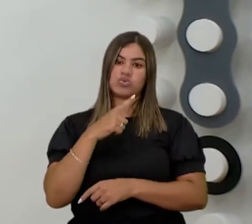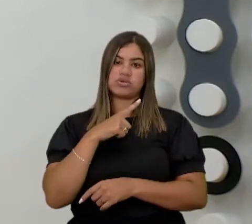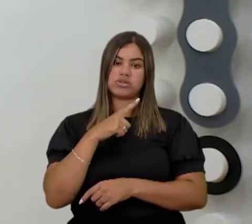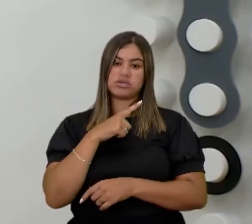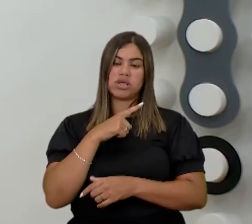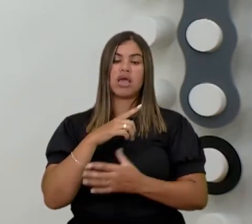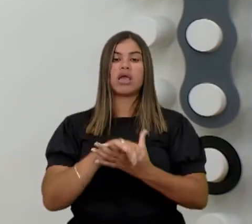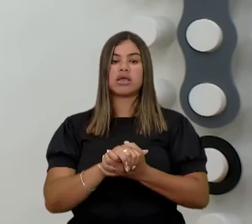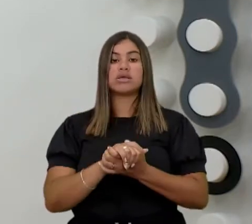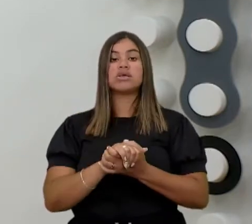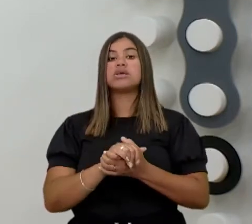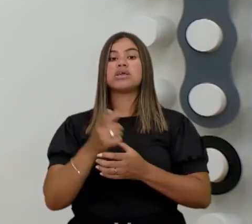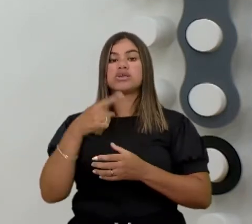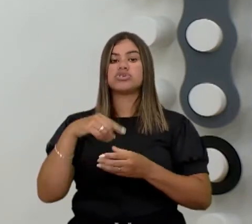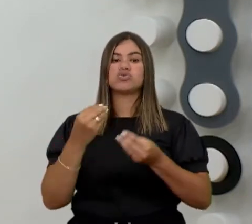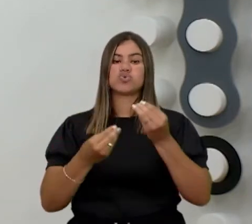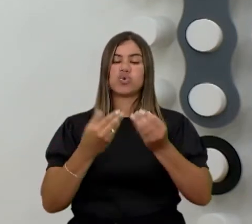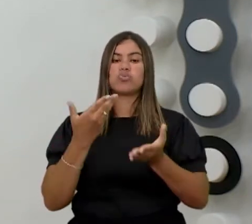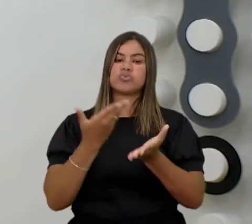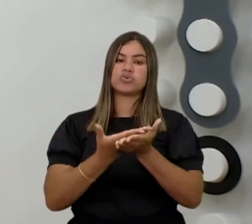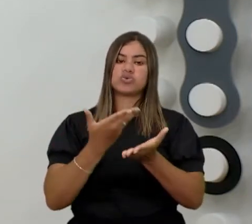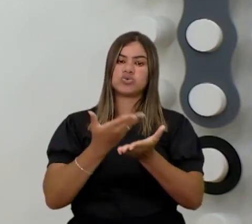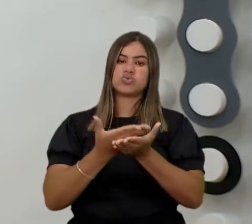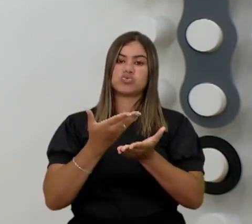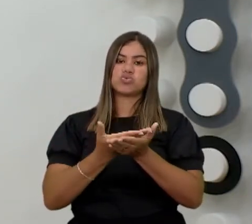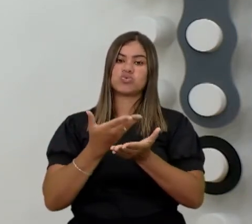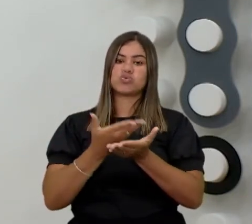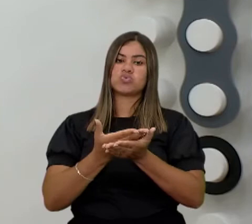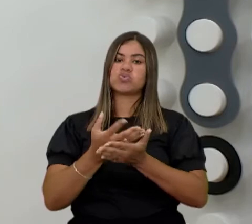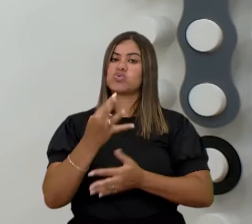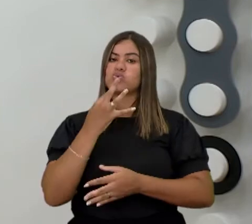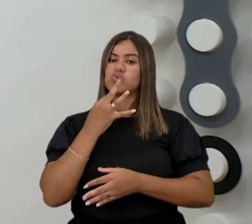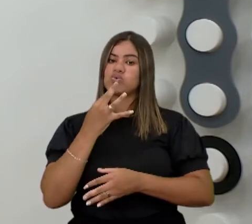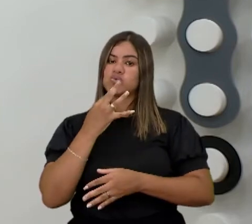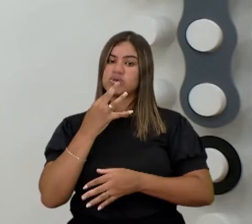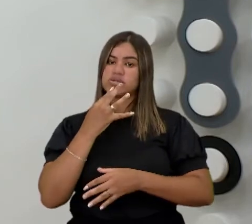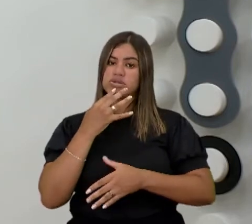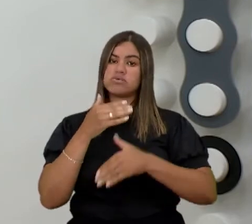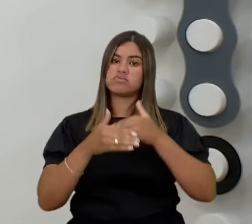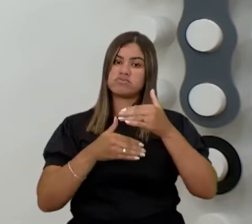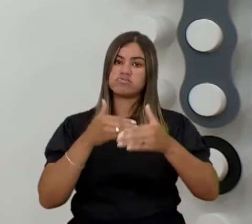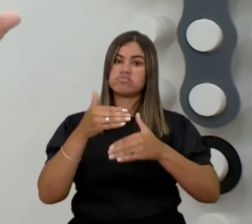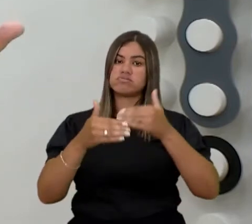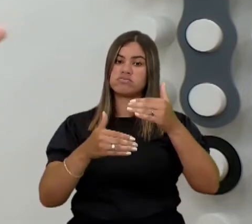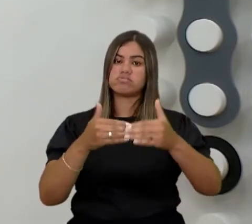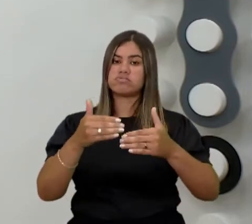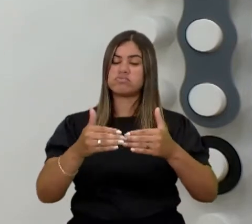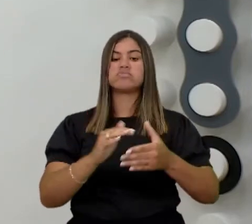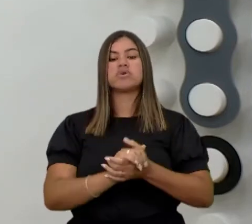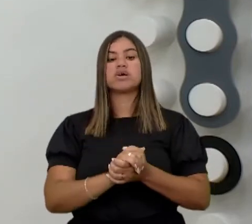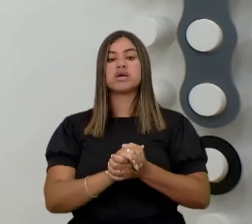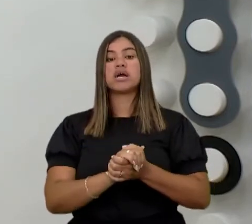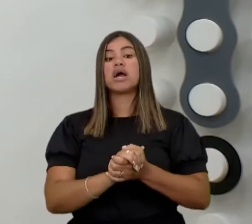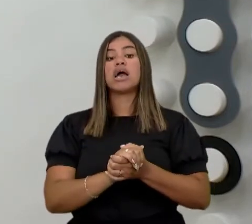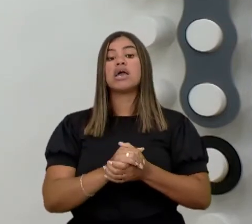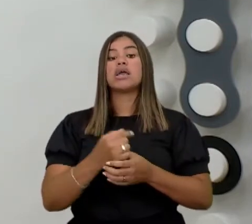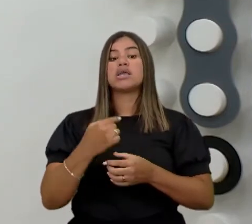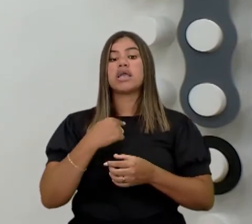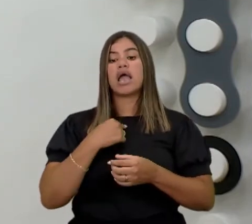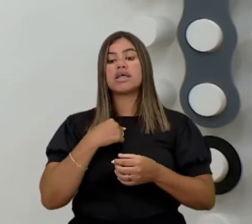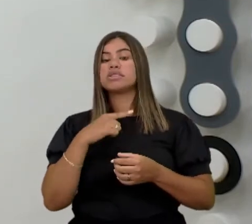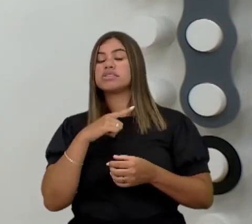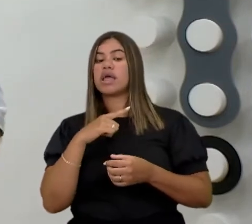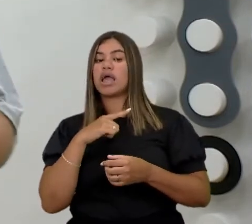logicamente através de estudos, né, foram se conhecendo aí a partir do tempo, né, e não duvidem que apareçam aí